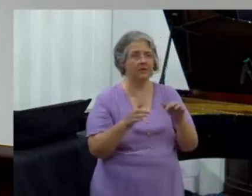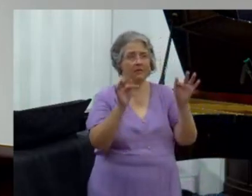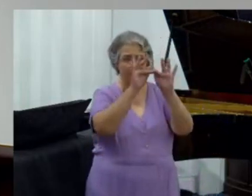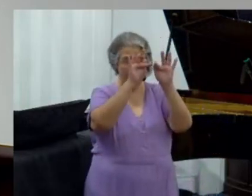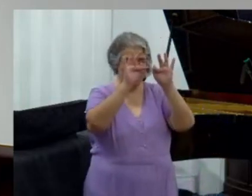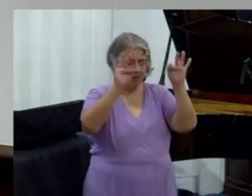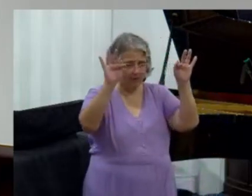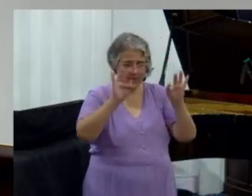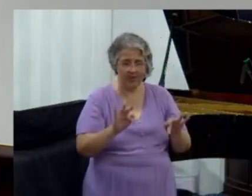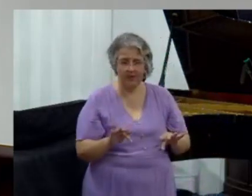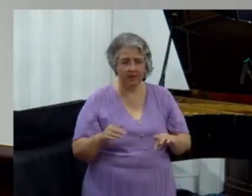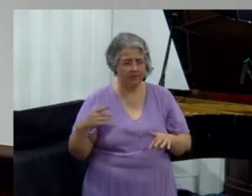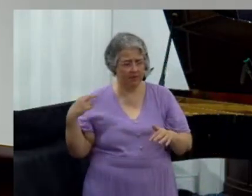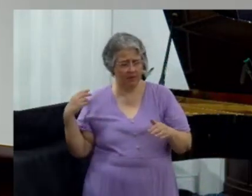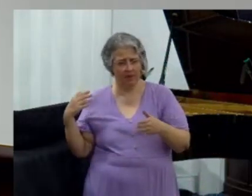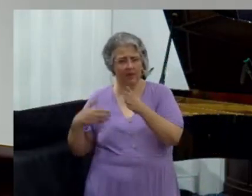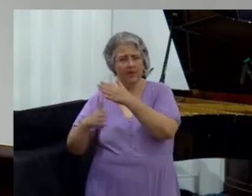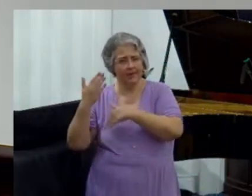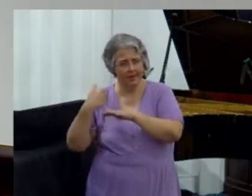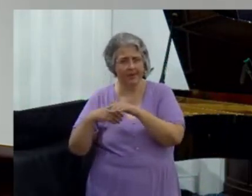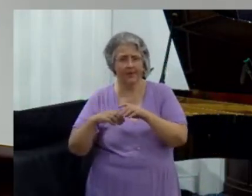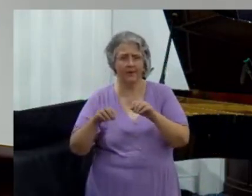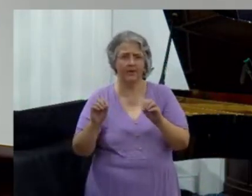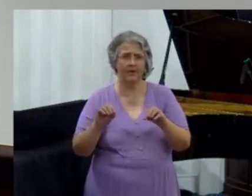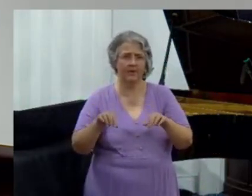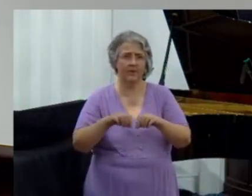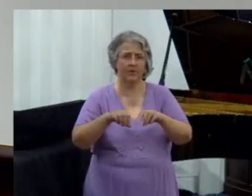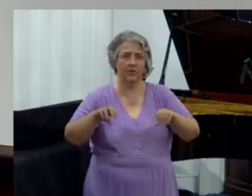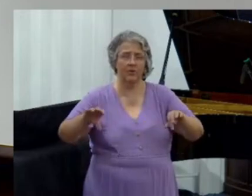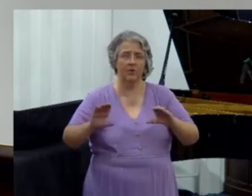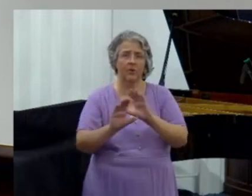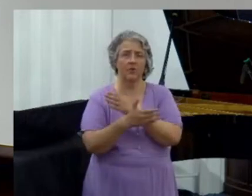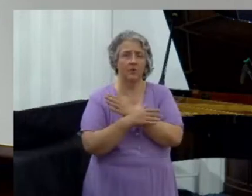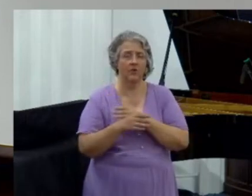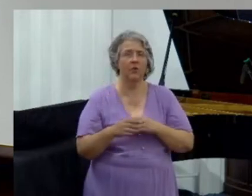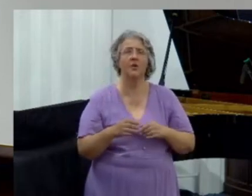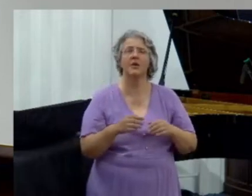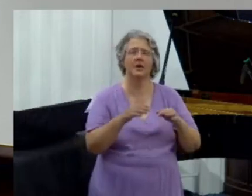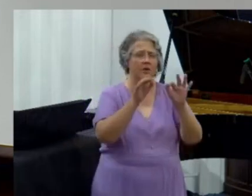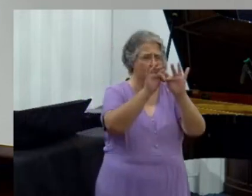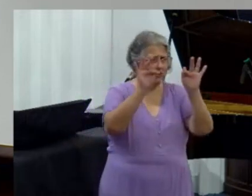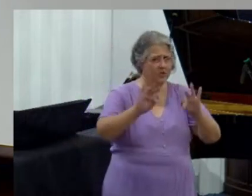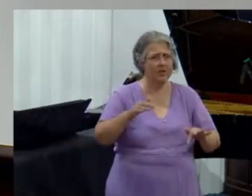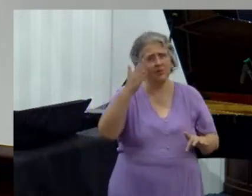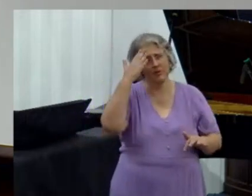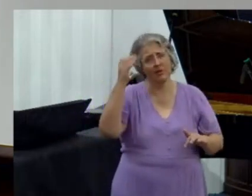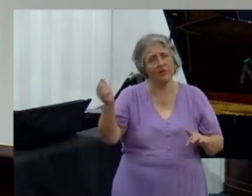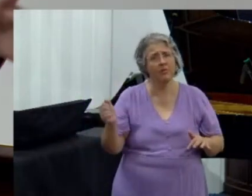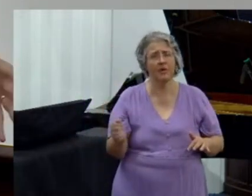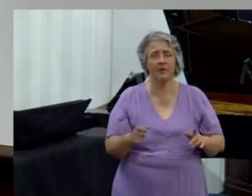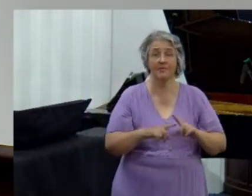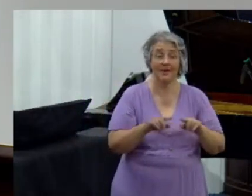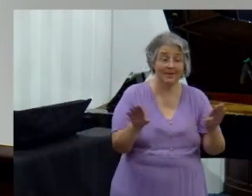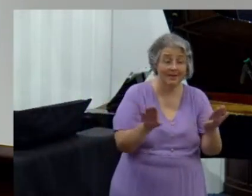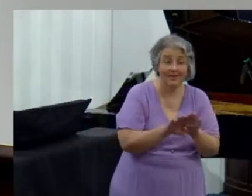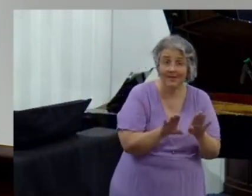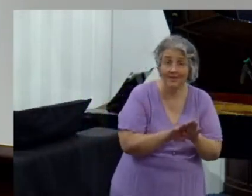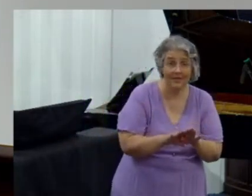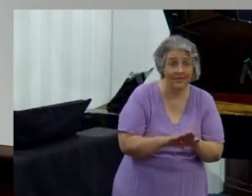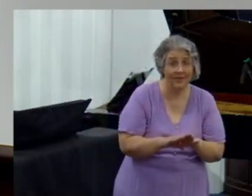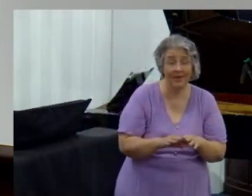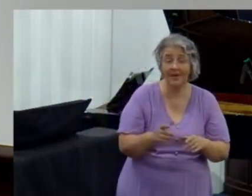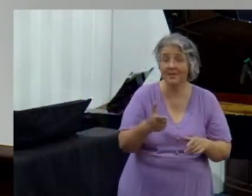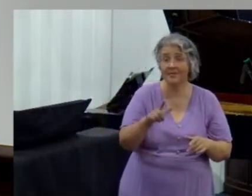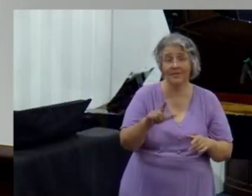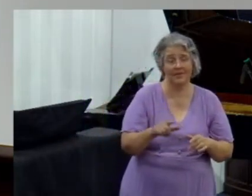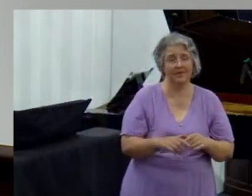durante muito tempo cumpriu. Não estava cumprindo o propósito que um dia o templo de Salomão em toda a sua glória cumpriu, mas também deixou de